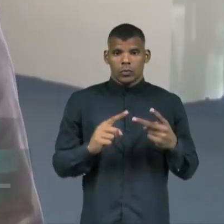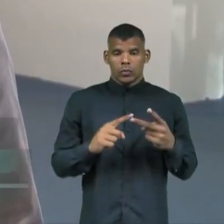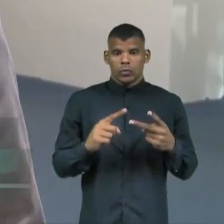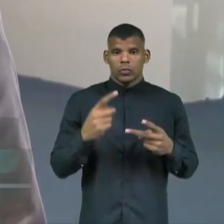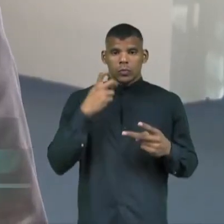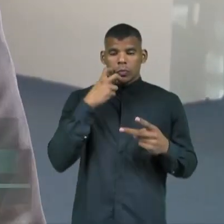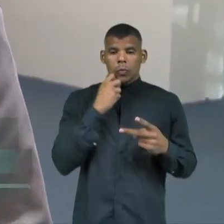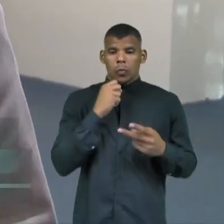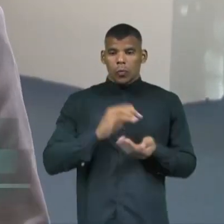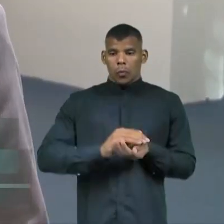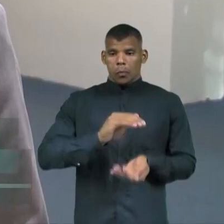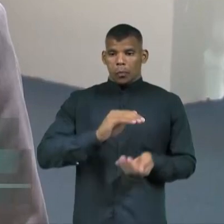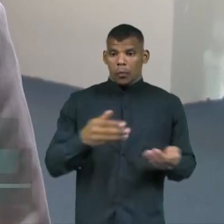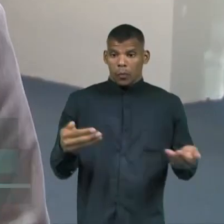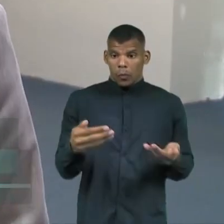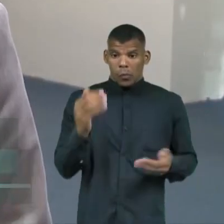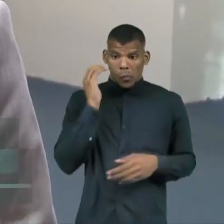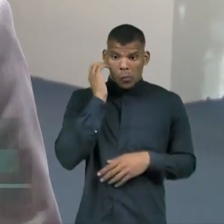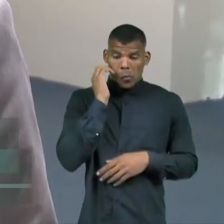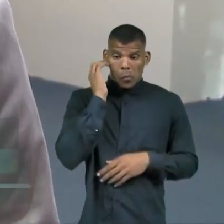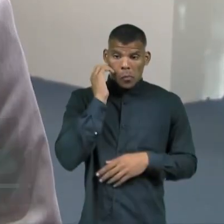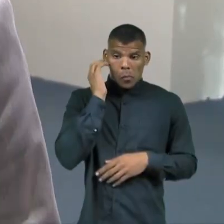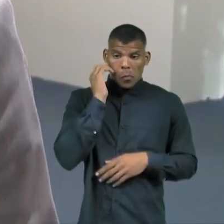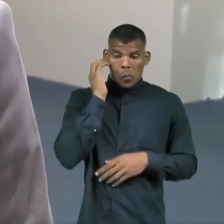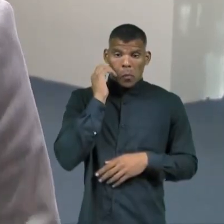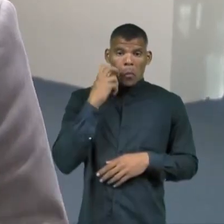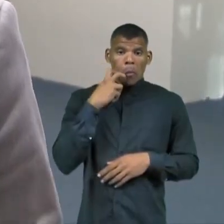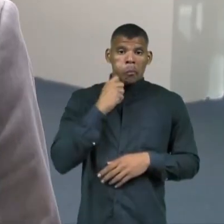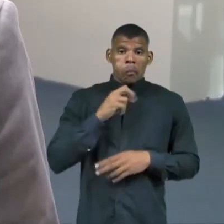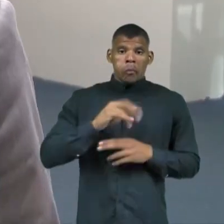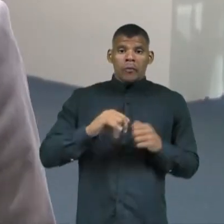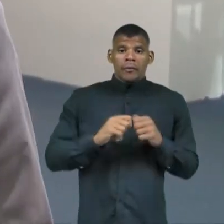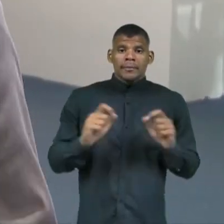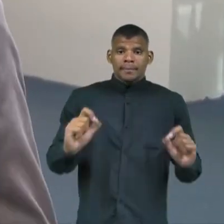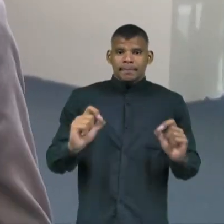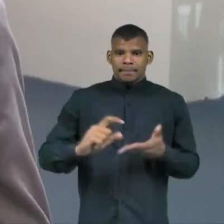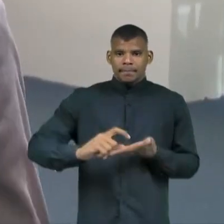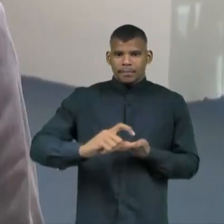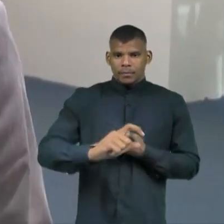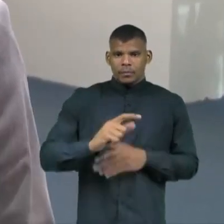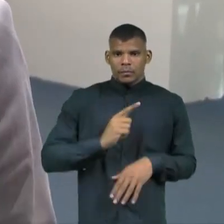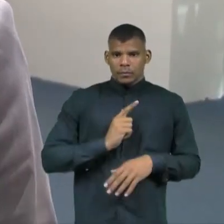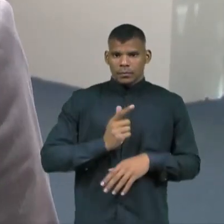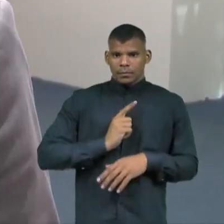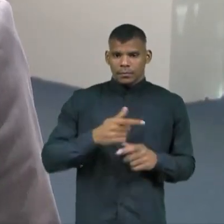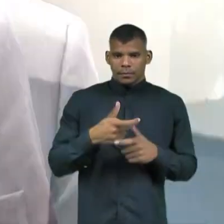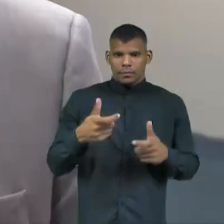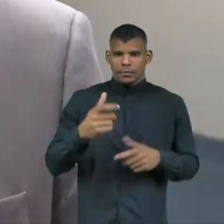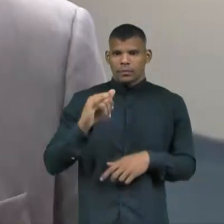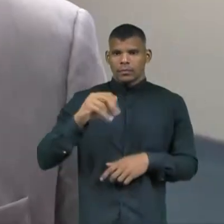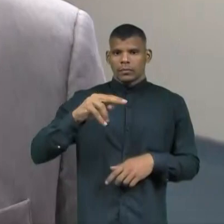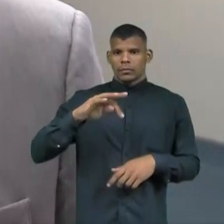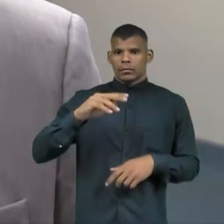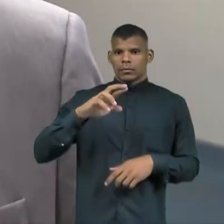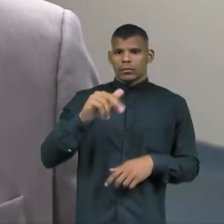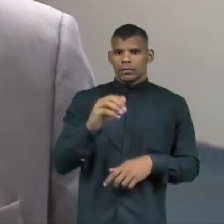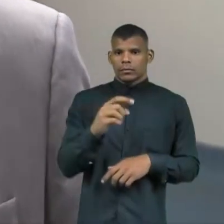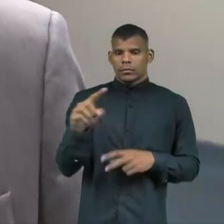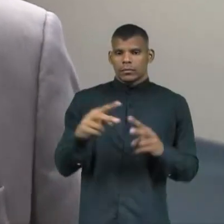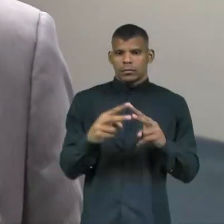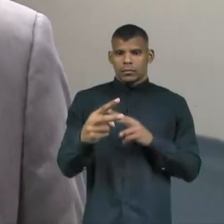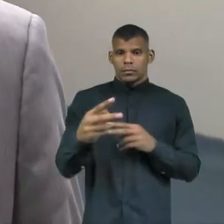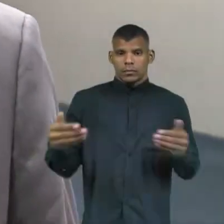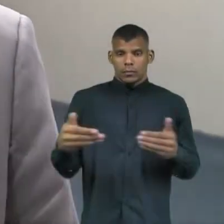este fundo agora, ao arrecadar, vai fazer o investimento da ampliação do cinturão digital. Nós chegamos